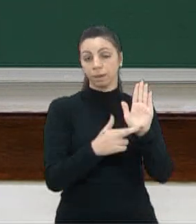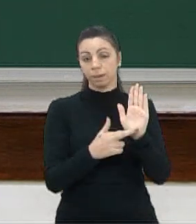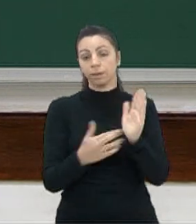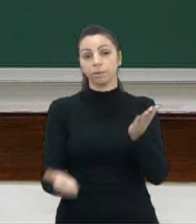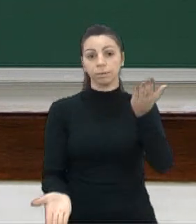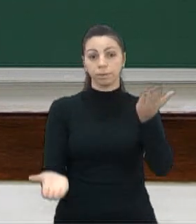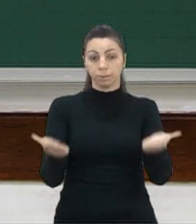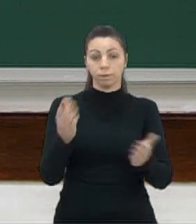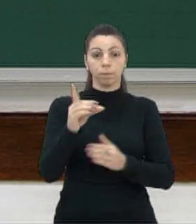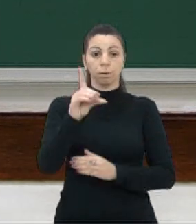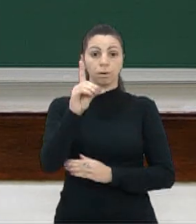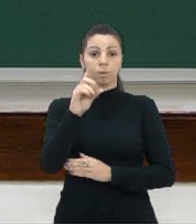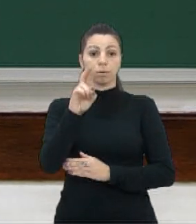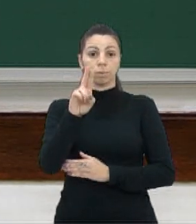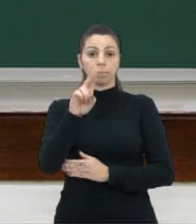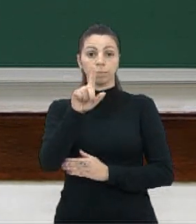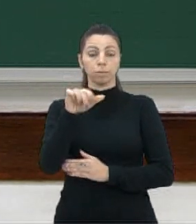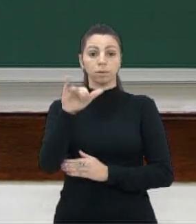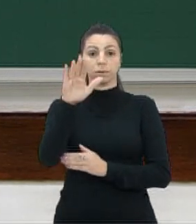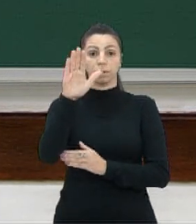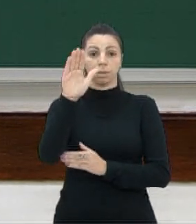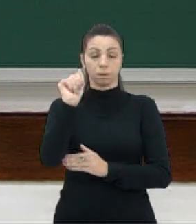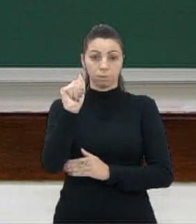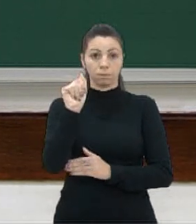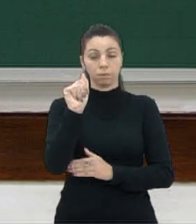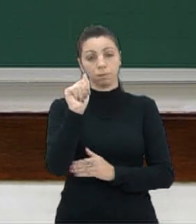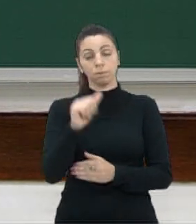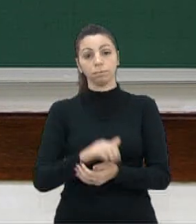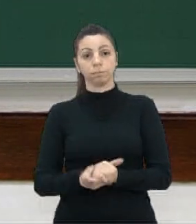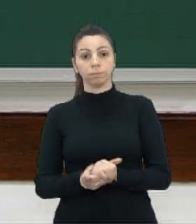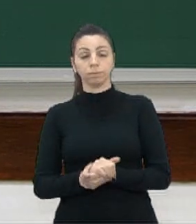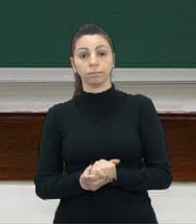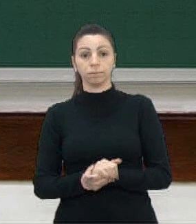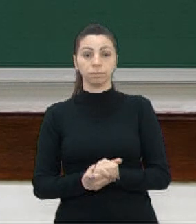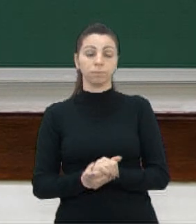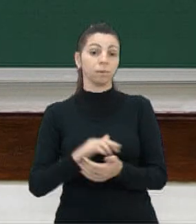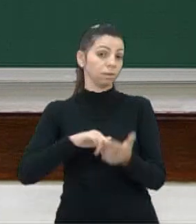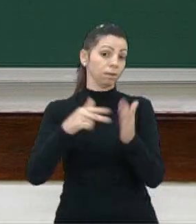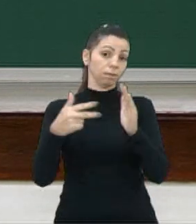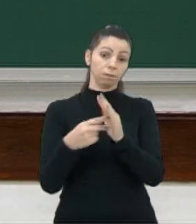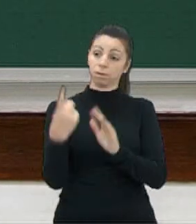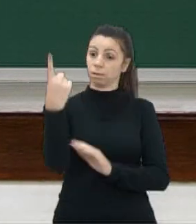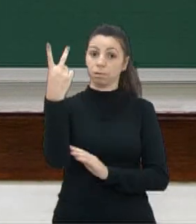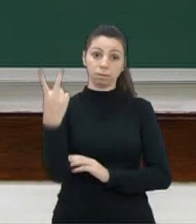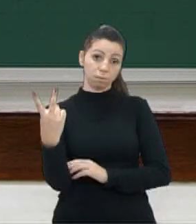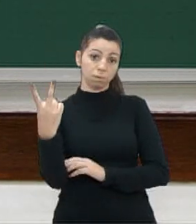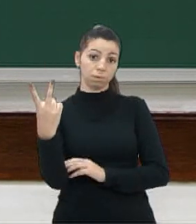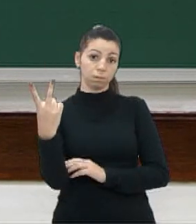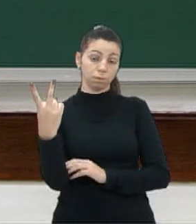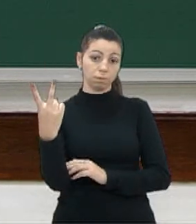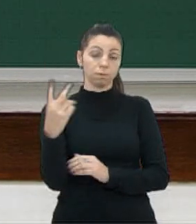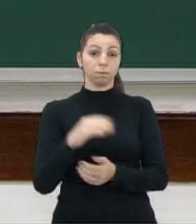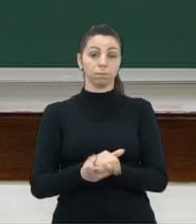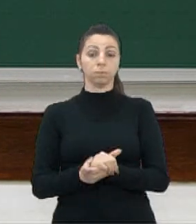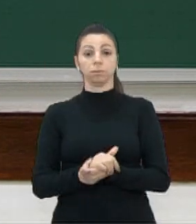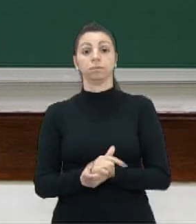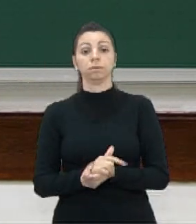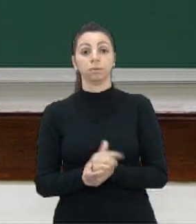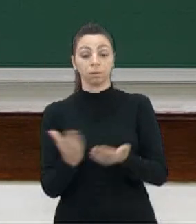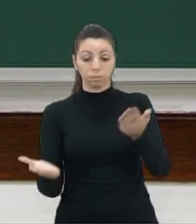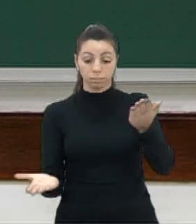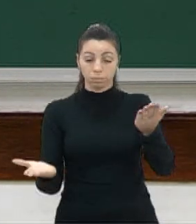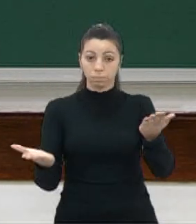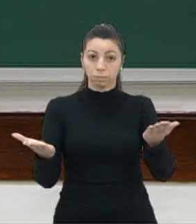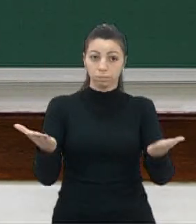eu tenho coisas diferentes dentro de um padrão, que é a quantidade de mol ou o número de moléculas, átomos ou compostos que eu vou